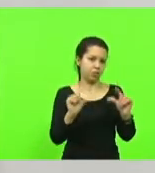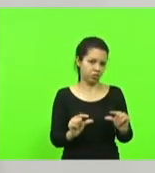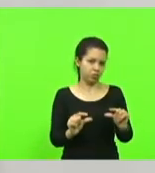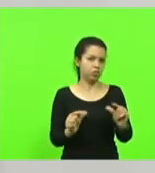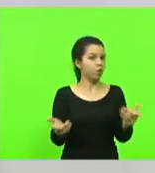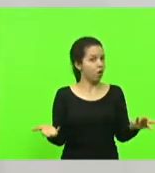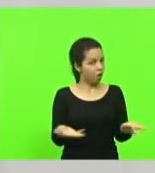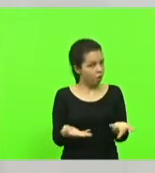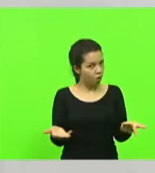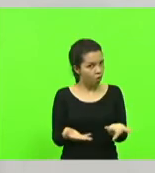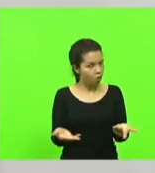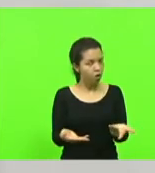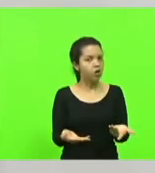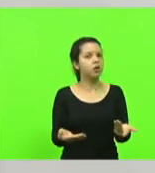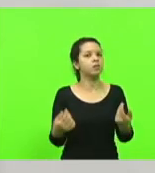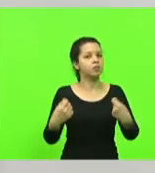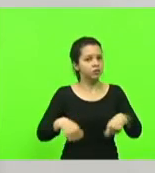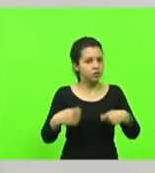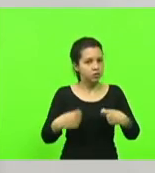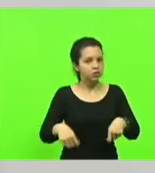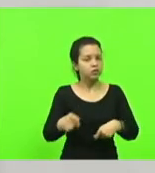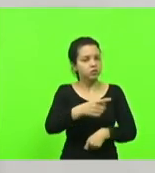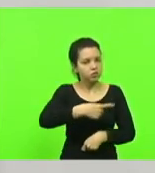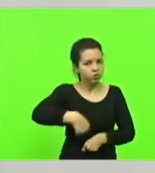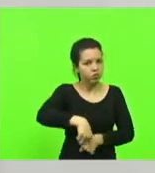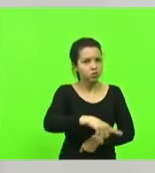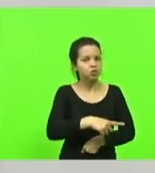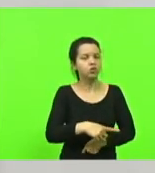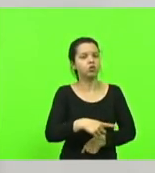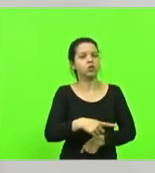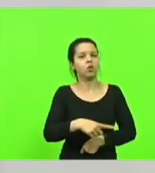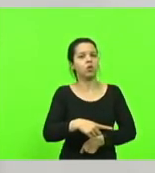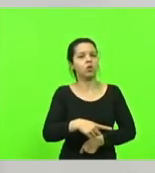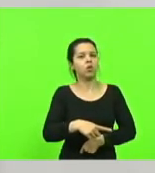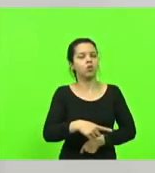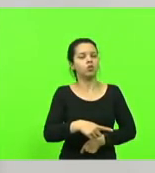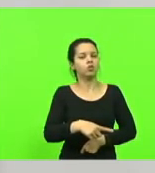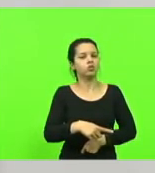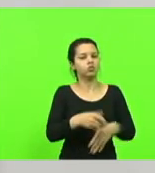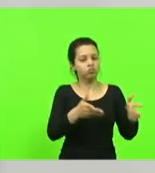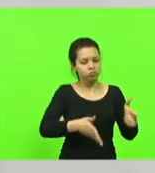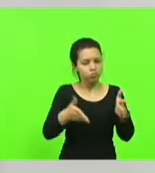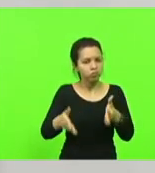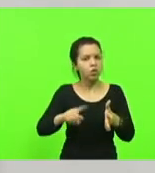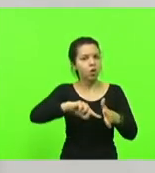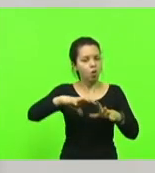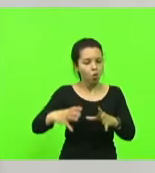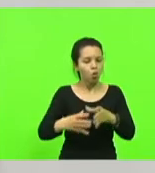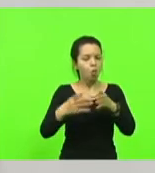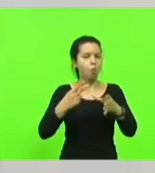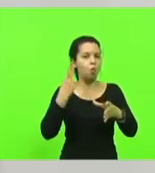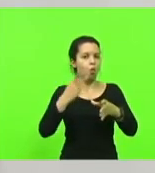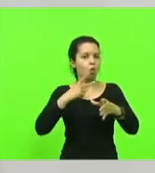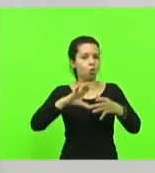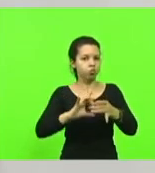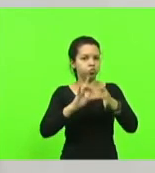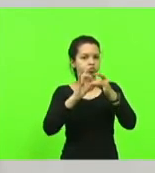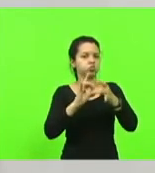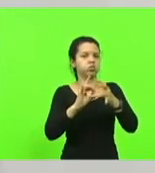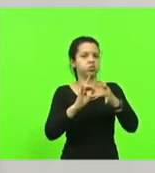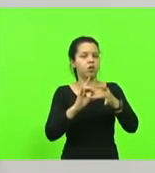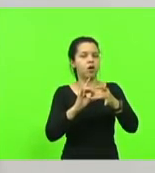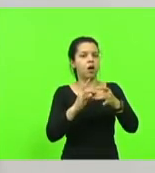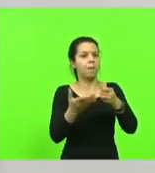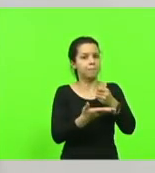hora de nós fazermos o nosso dever, a classe política toda se unir e dizer: a base de preço subiu